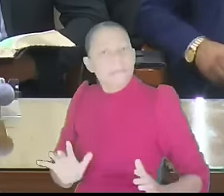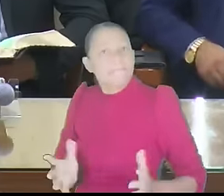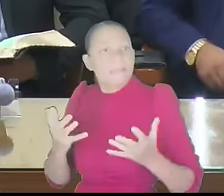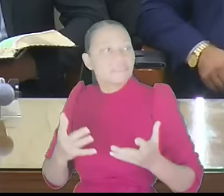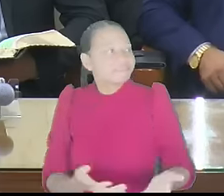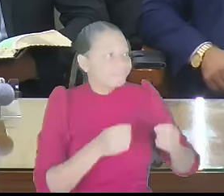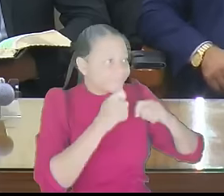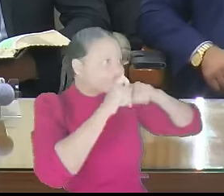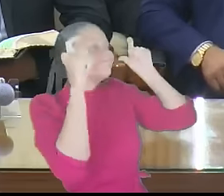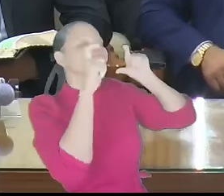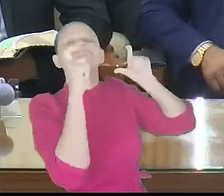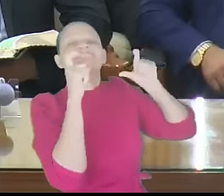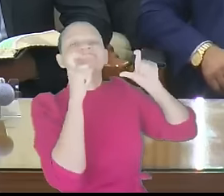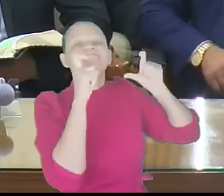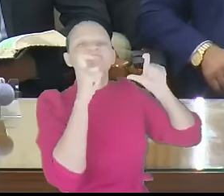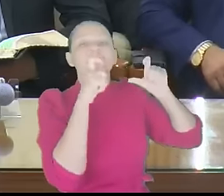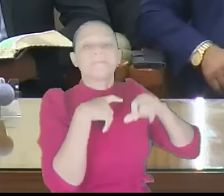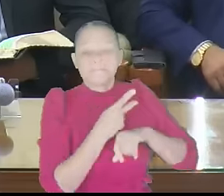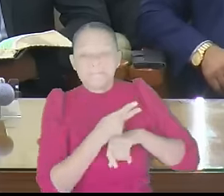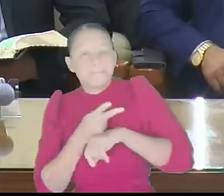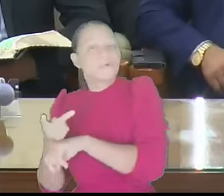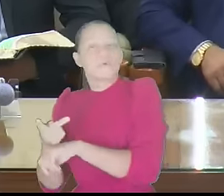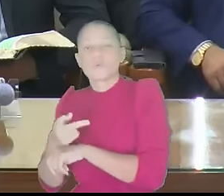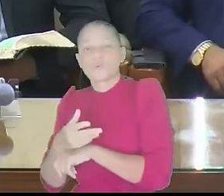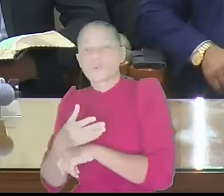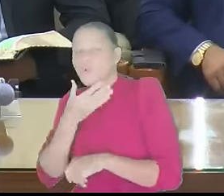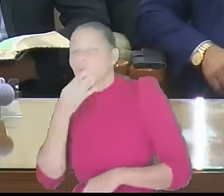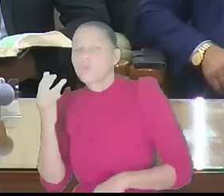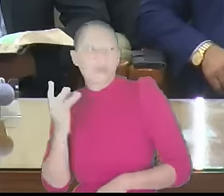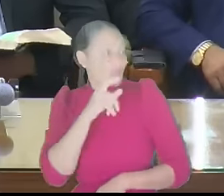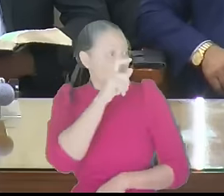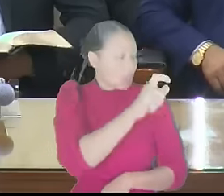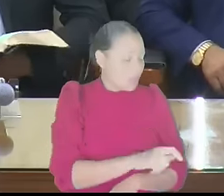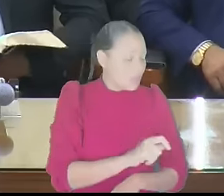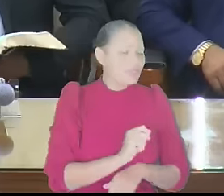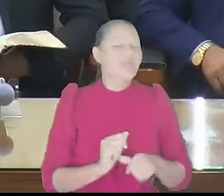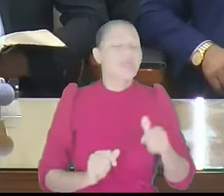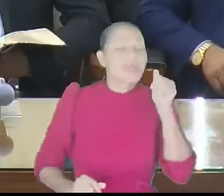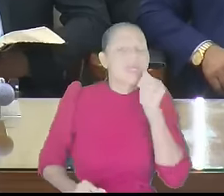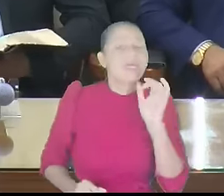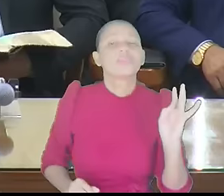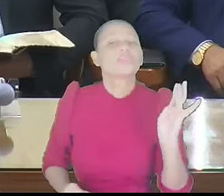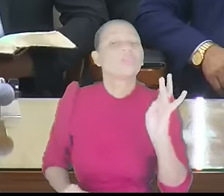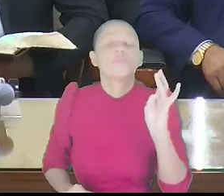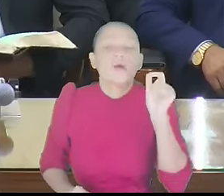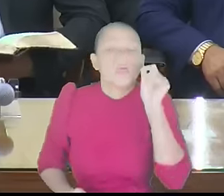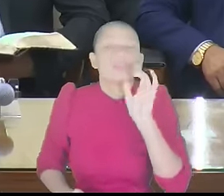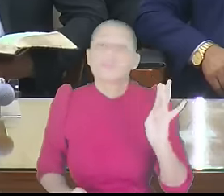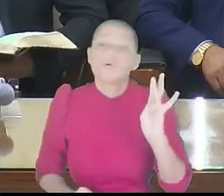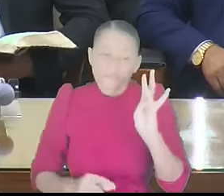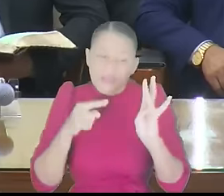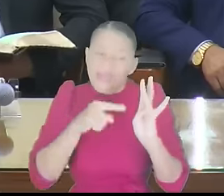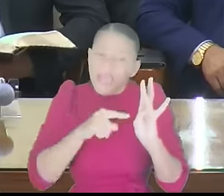filhas de Jerusalém a buscar o noivo? A noiva. Quem é a noiva de Jesus aqui? Quem é a noiva de Jesus aqui? Amém.